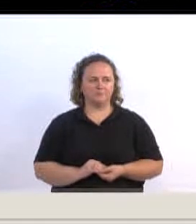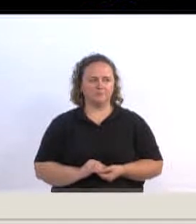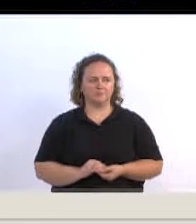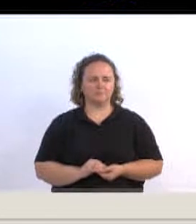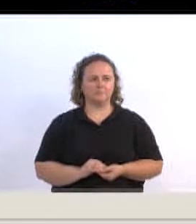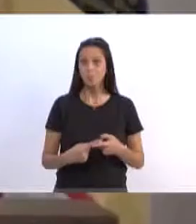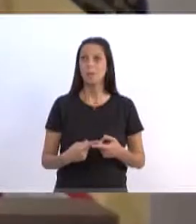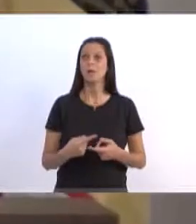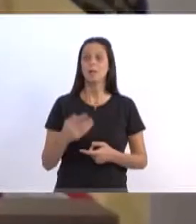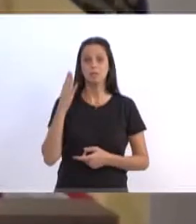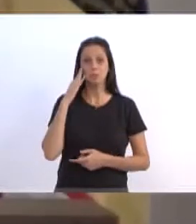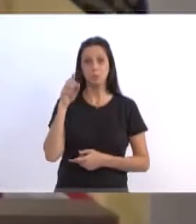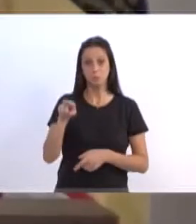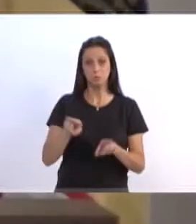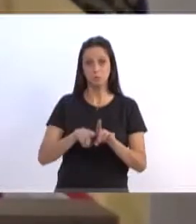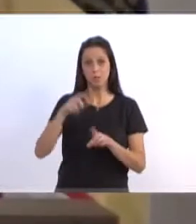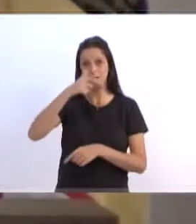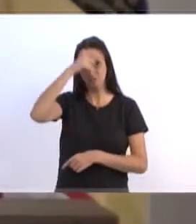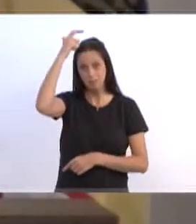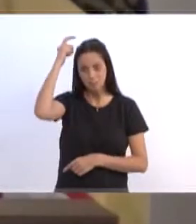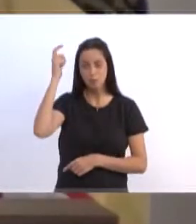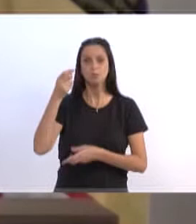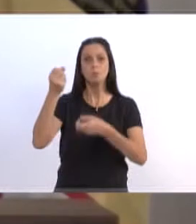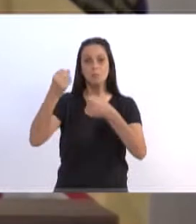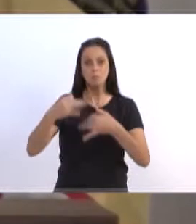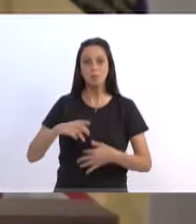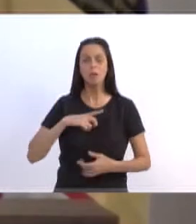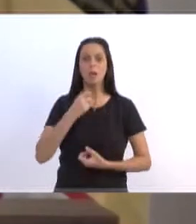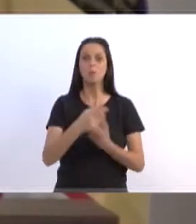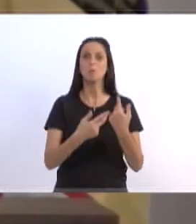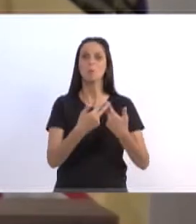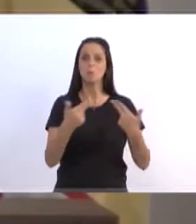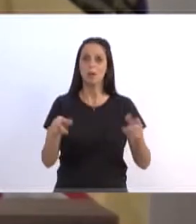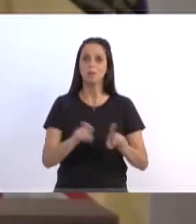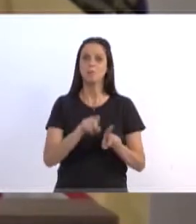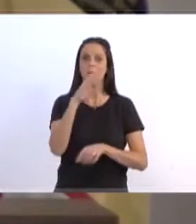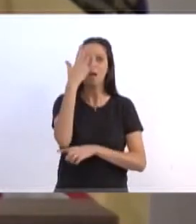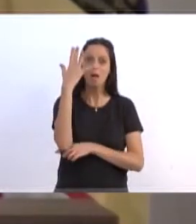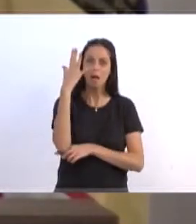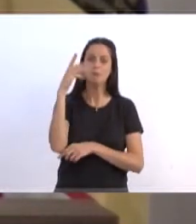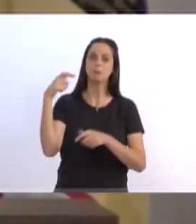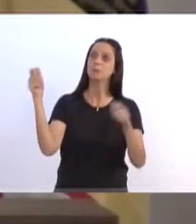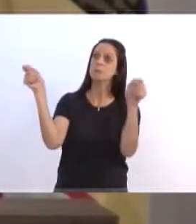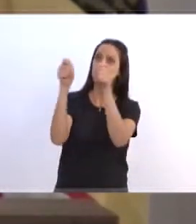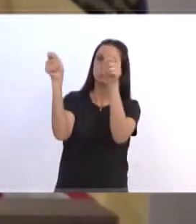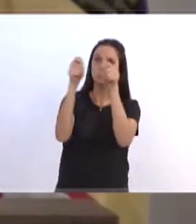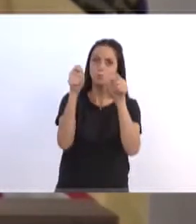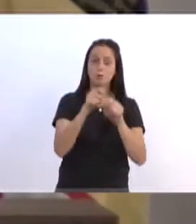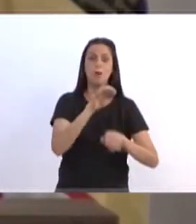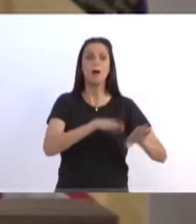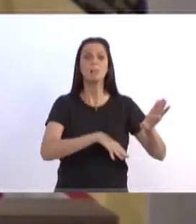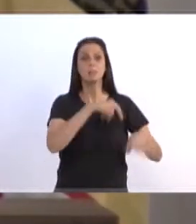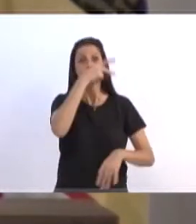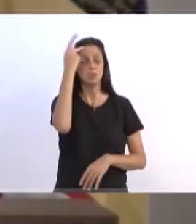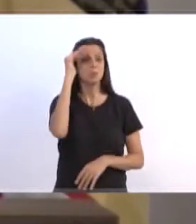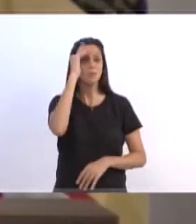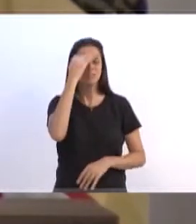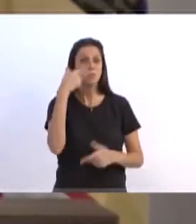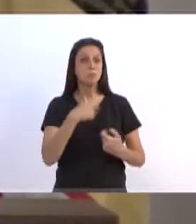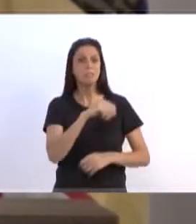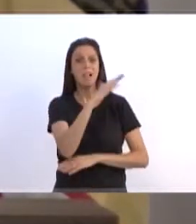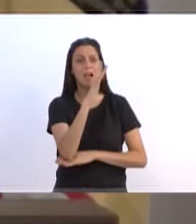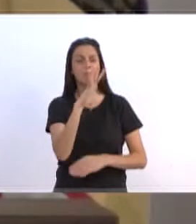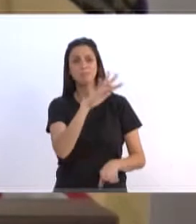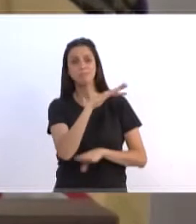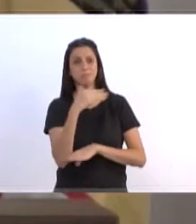autoria do vereador Bruno Cunha, que veda a nomeação pela administração pública direta e indireta do município de